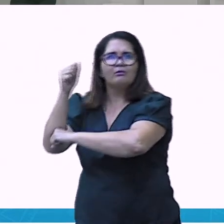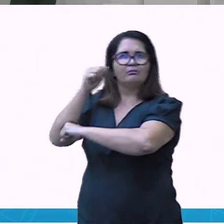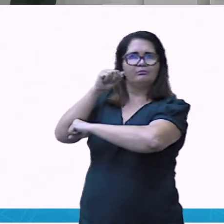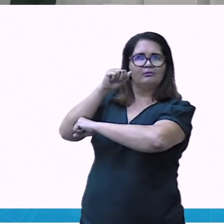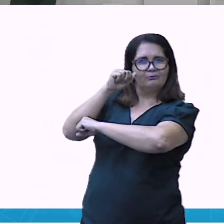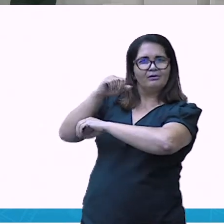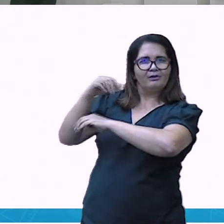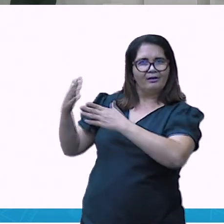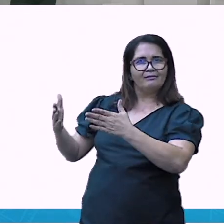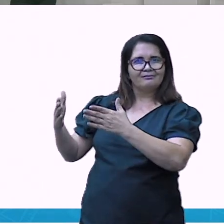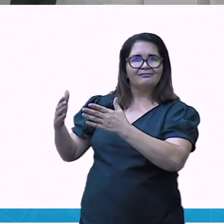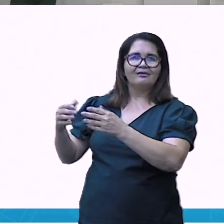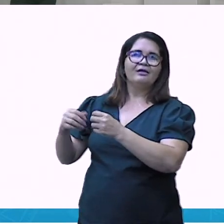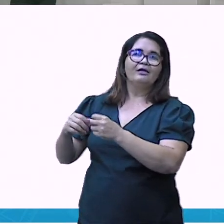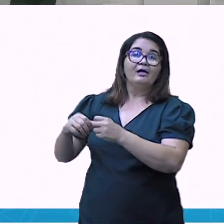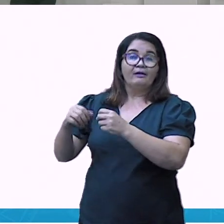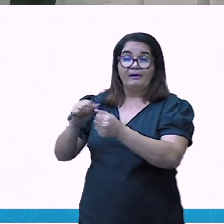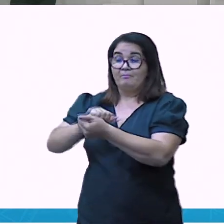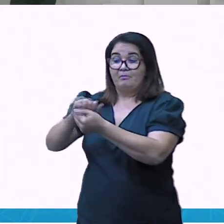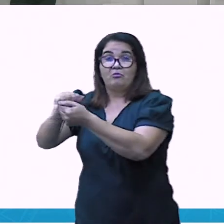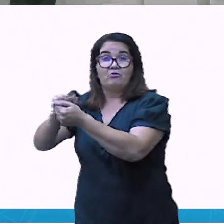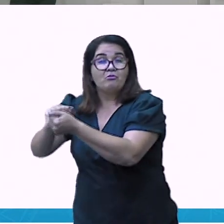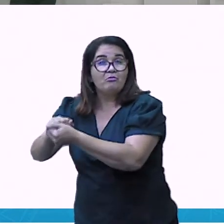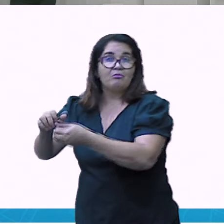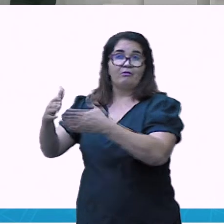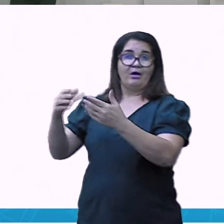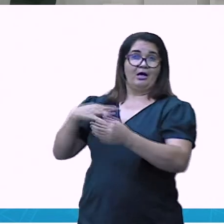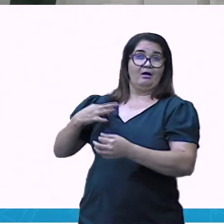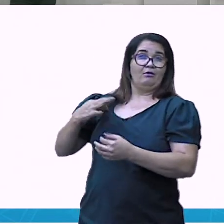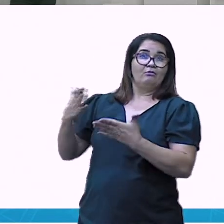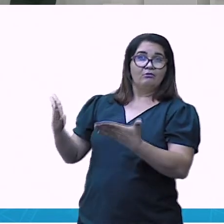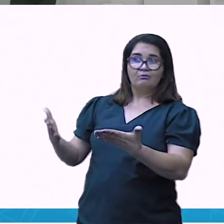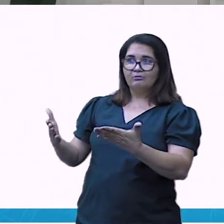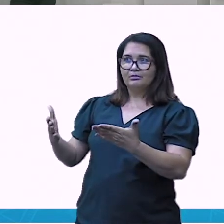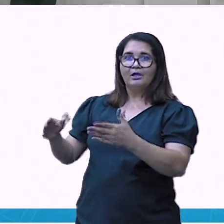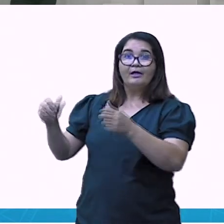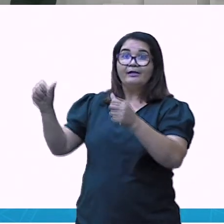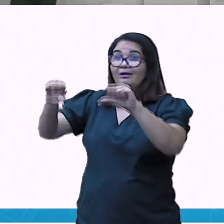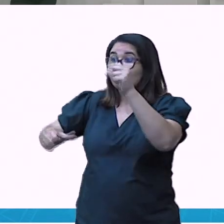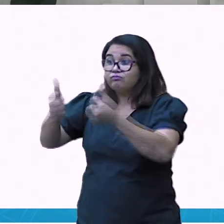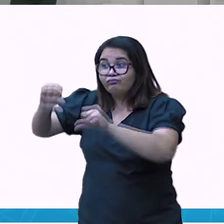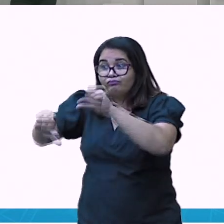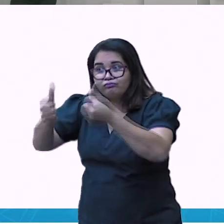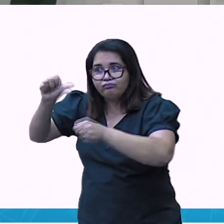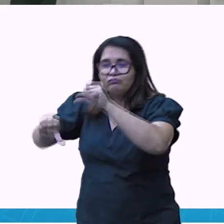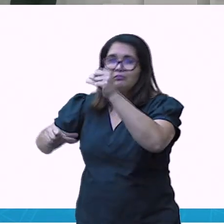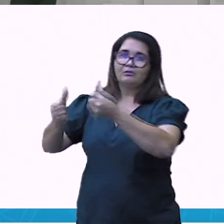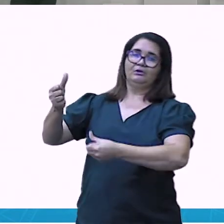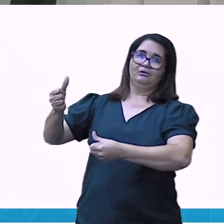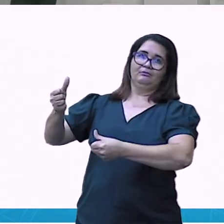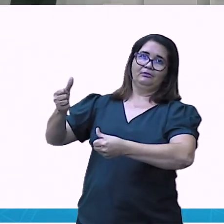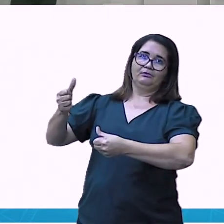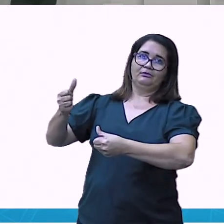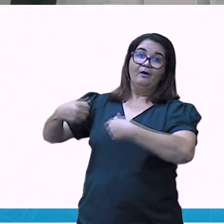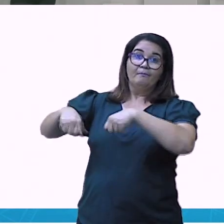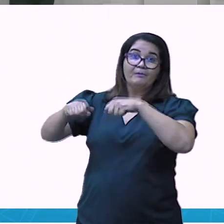pode sofrer graves consequências. Você está misturando algo que você não conhece ou que ninguém